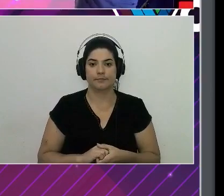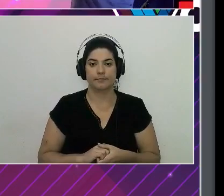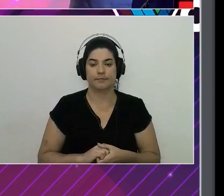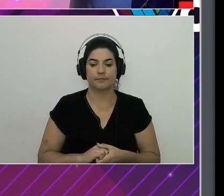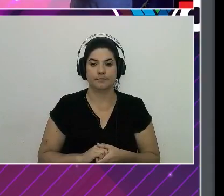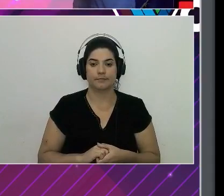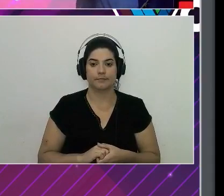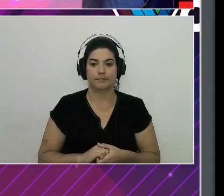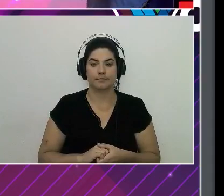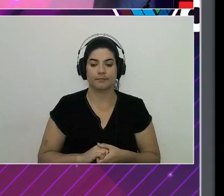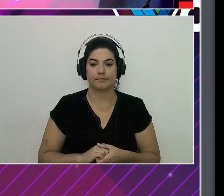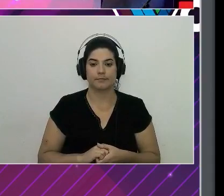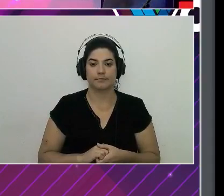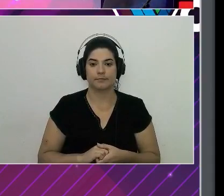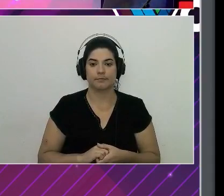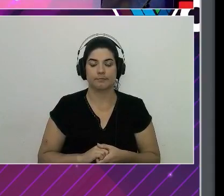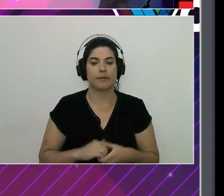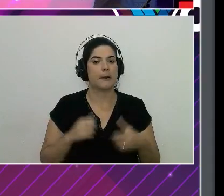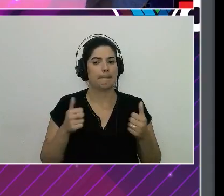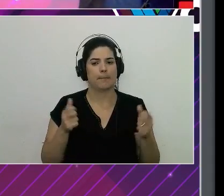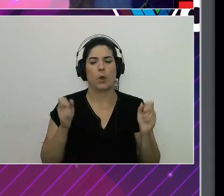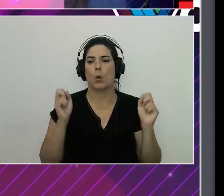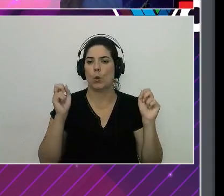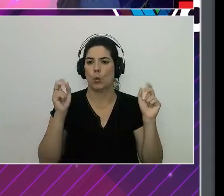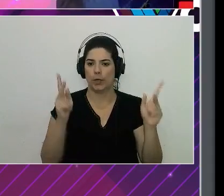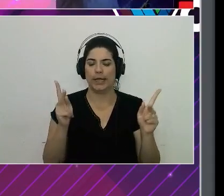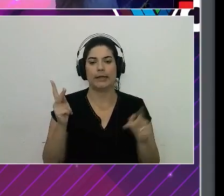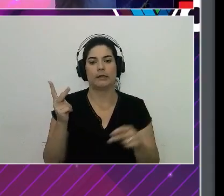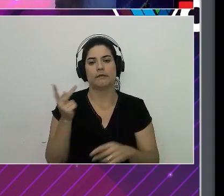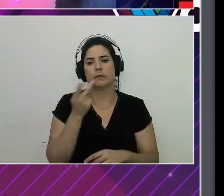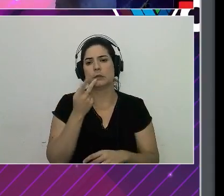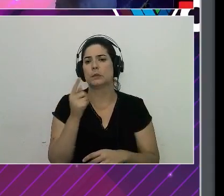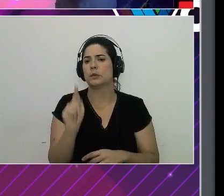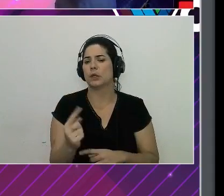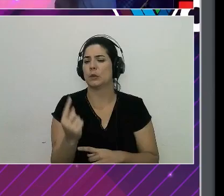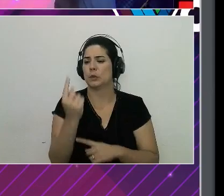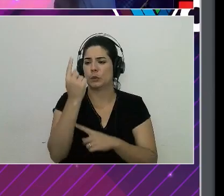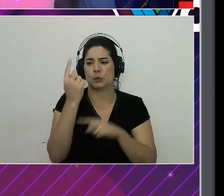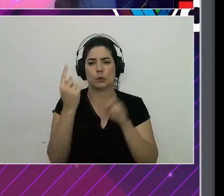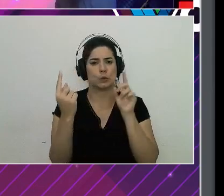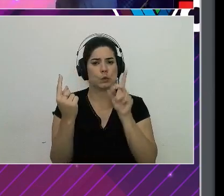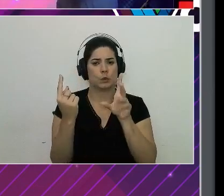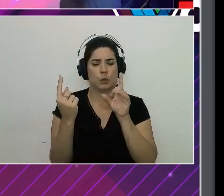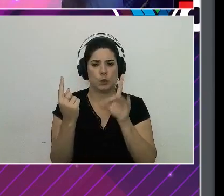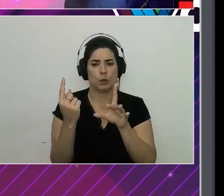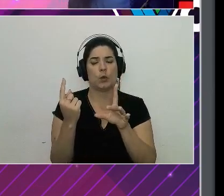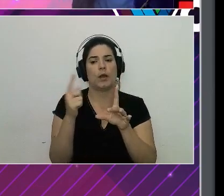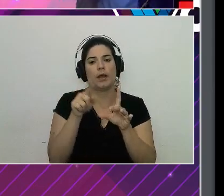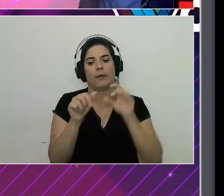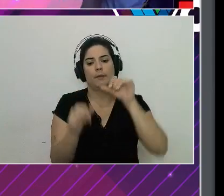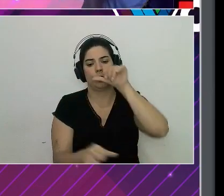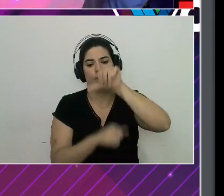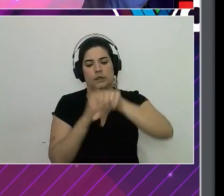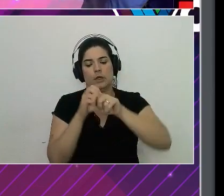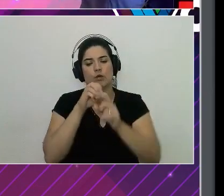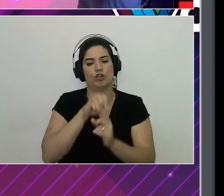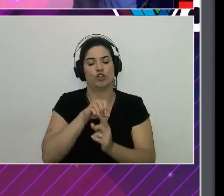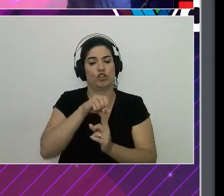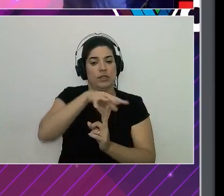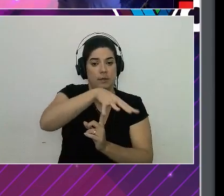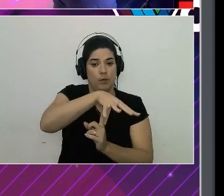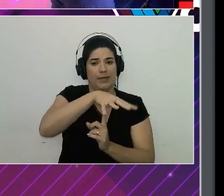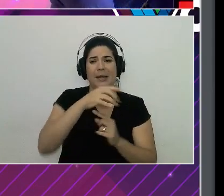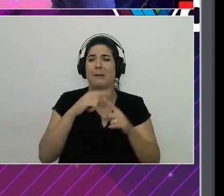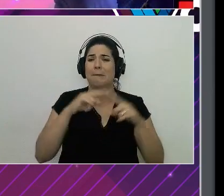E aí, beleza. E aí a gente está falando de um cara só e numa transação distribuída. Mas como que a gente pode testar uma coisa